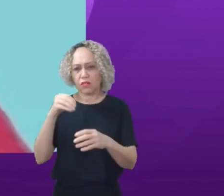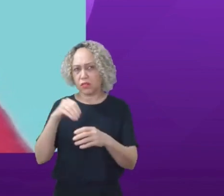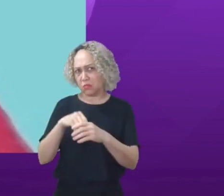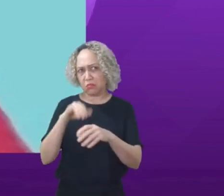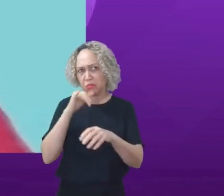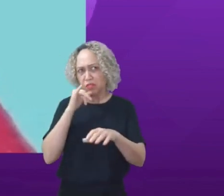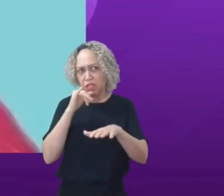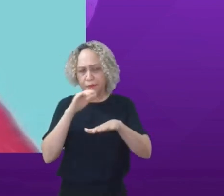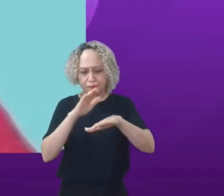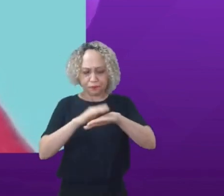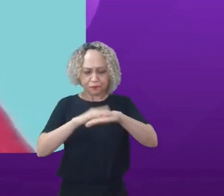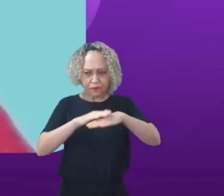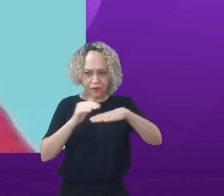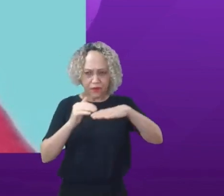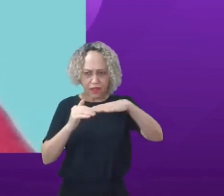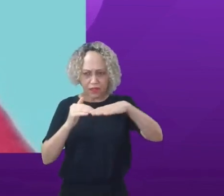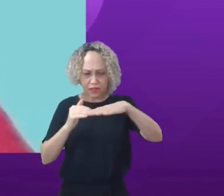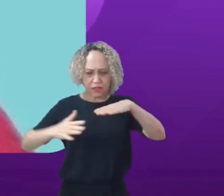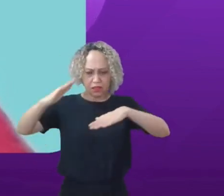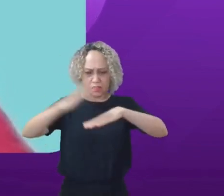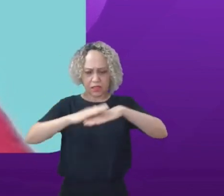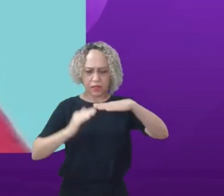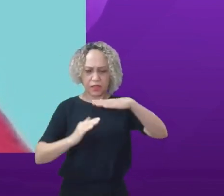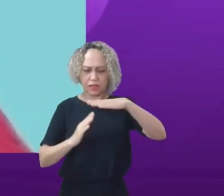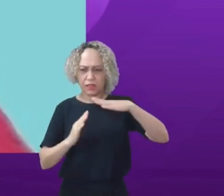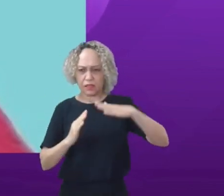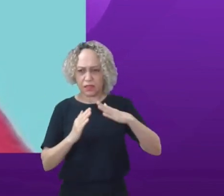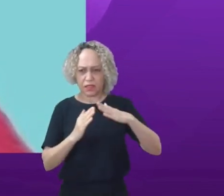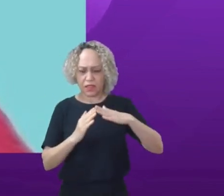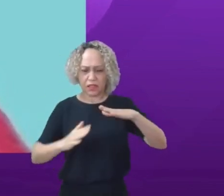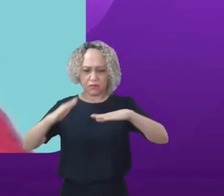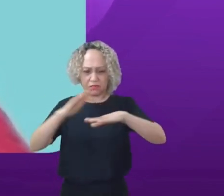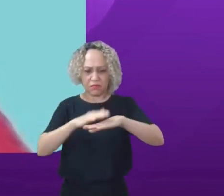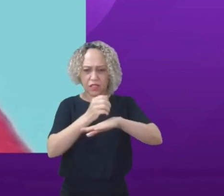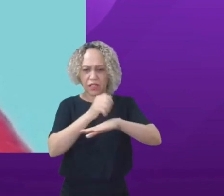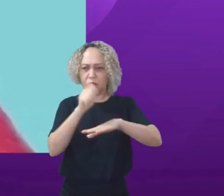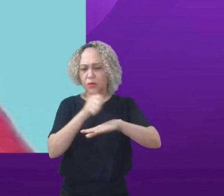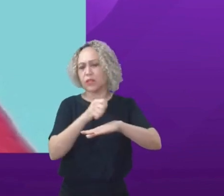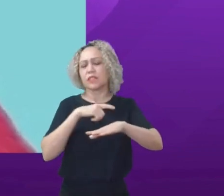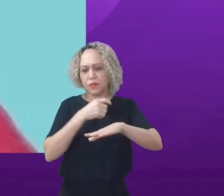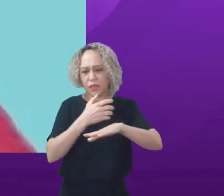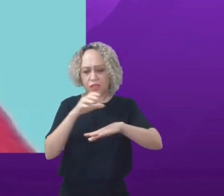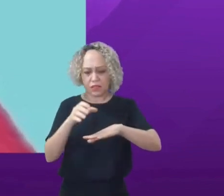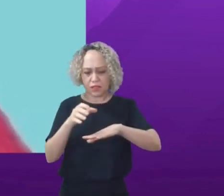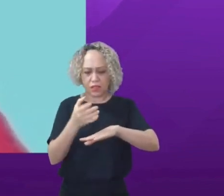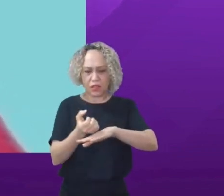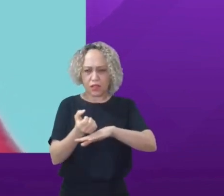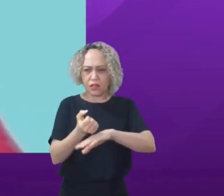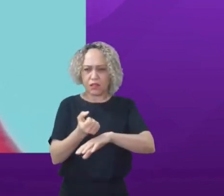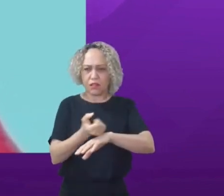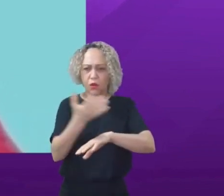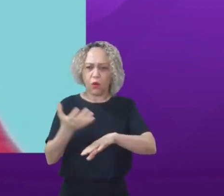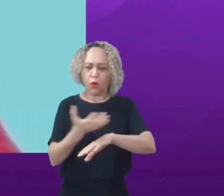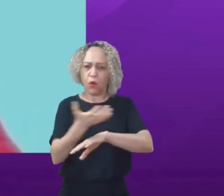em qualquer estrutura. Mas é fundamental também que a gente tenha um processo de formação e informação para